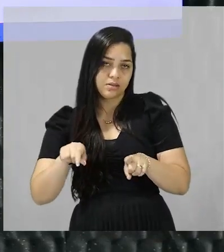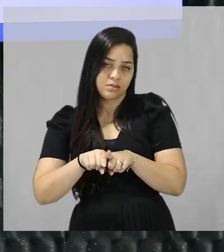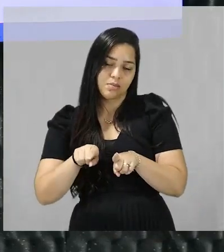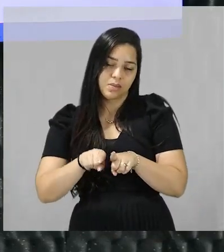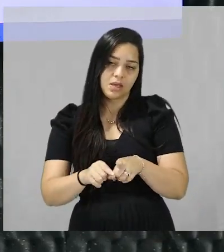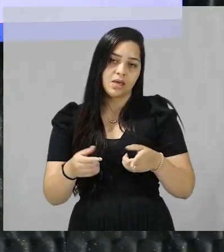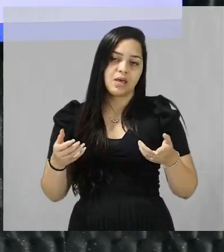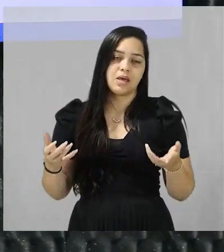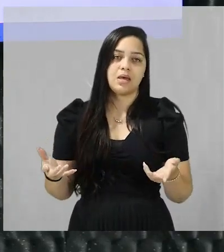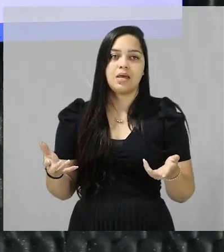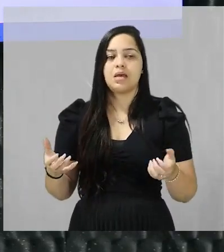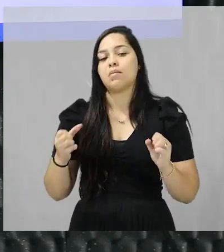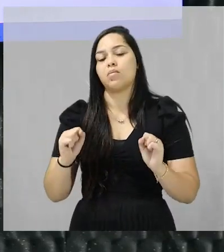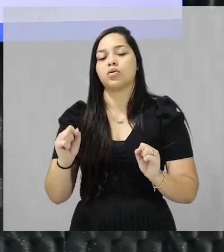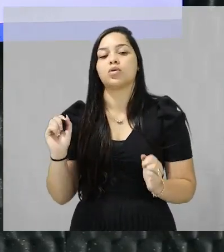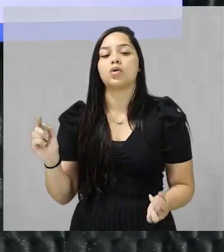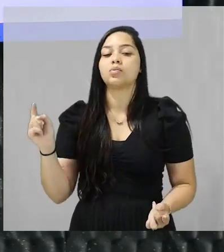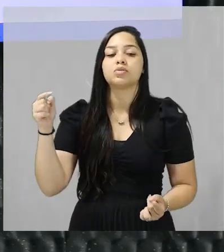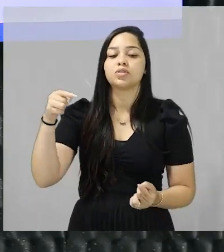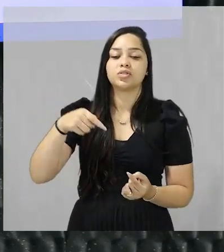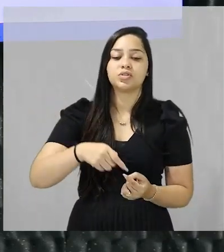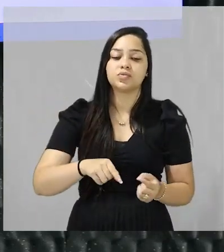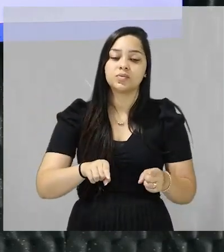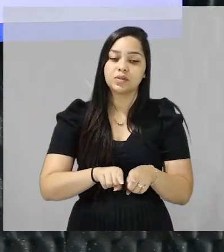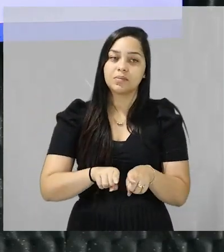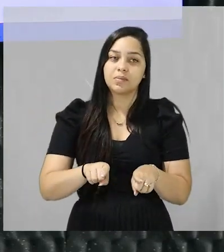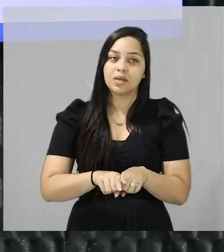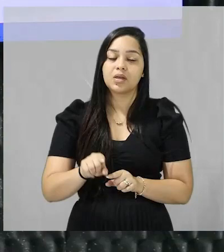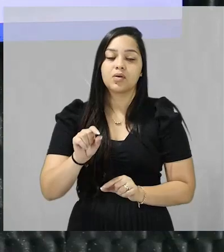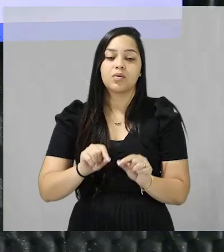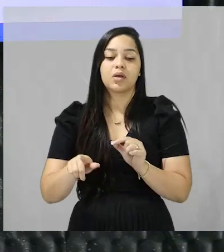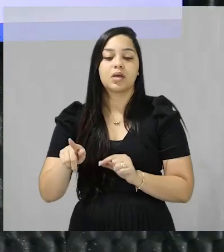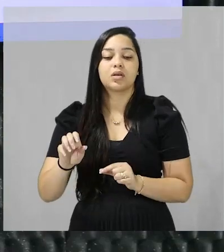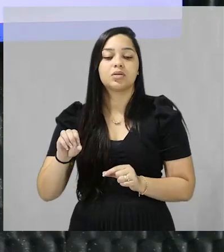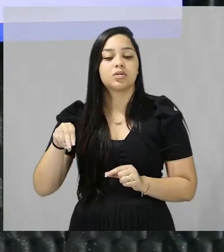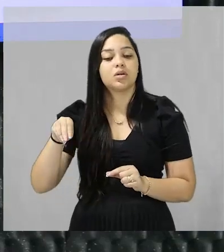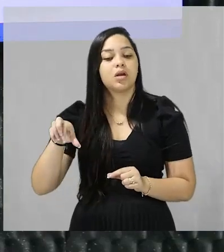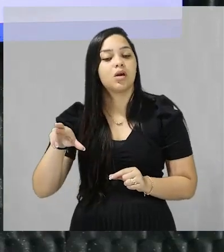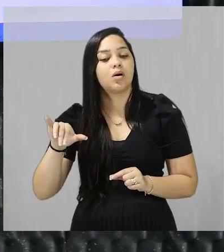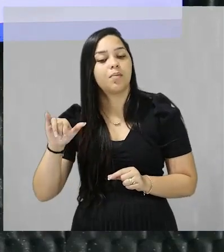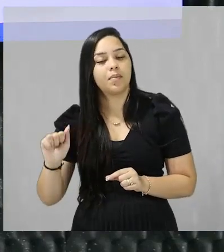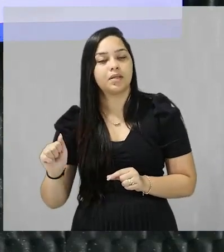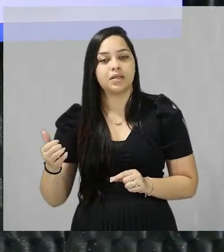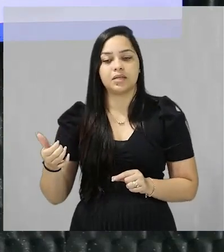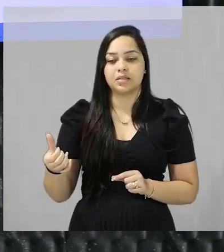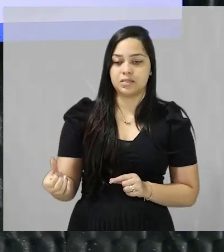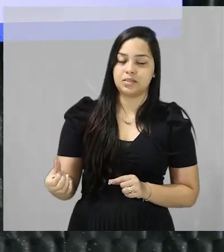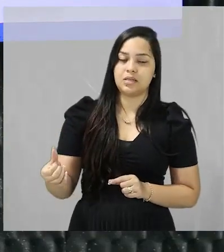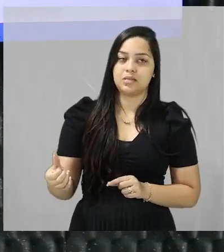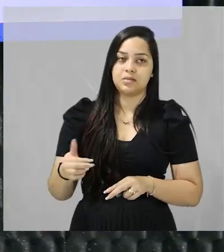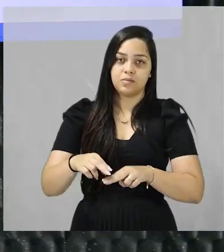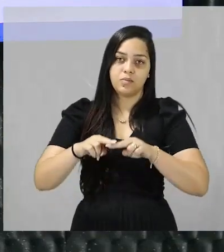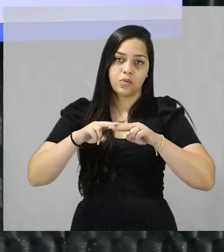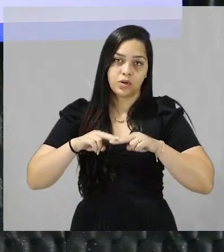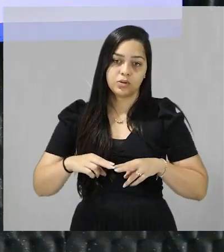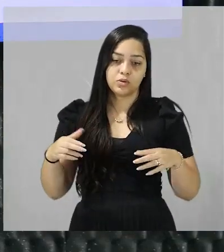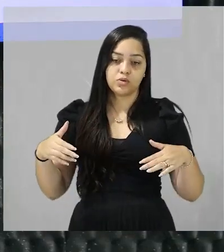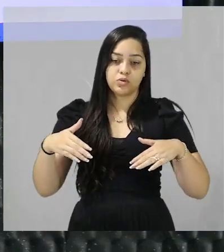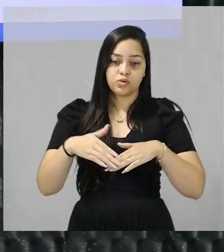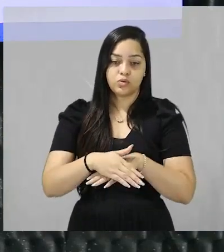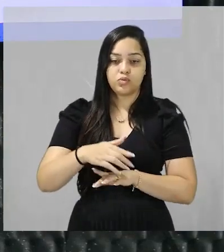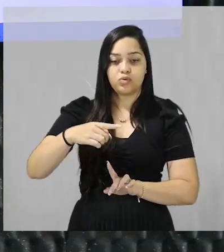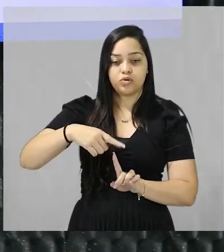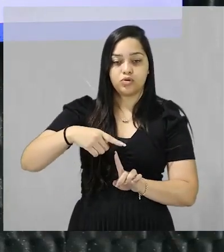mais objetivo, seria geométrica do tipo cis. Nesse caso, o isômero ele vai ser do